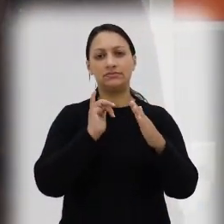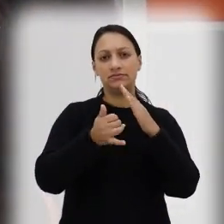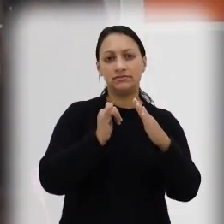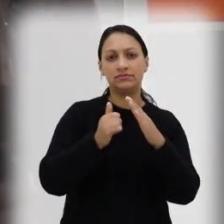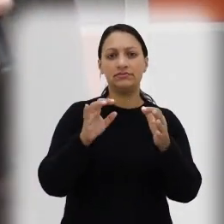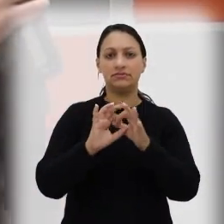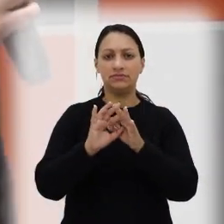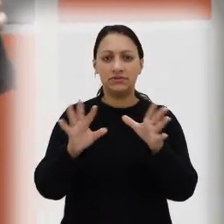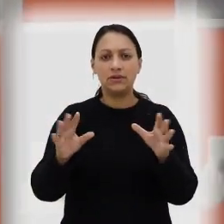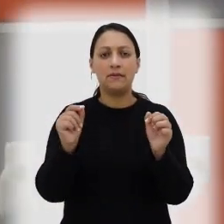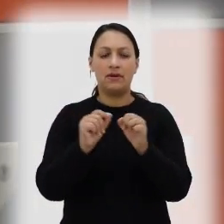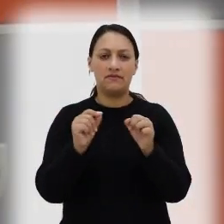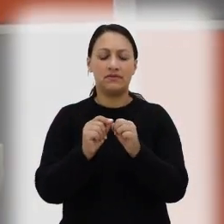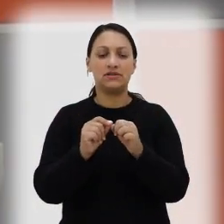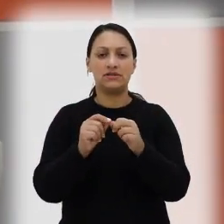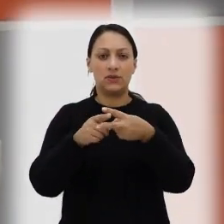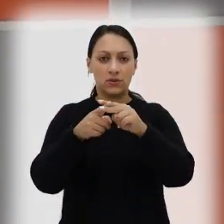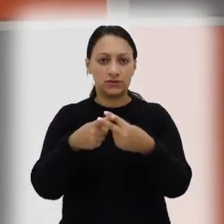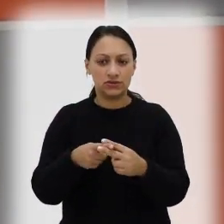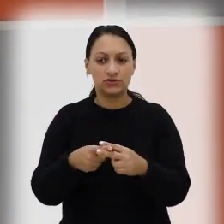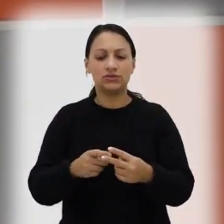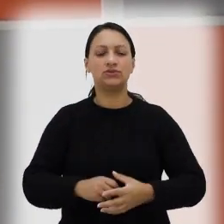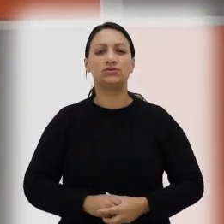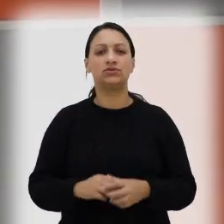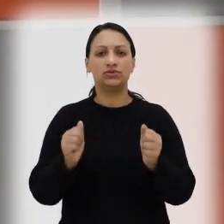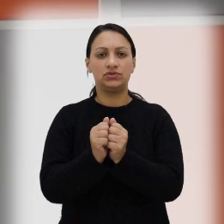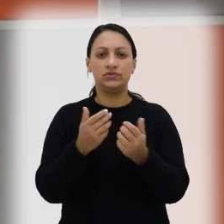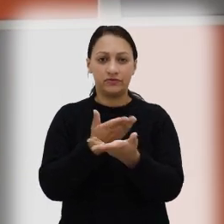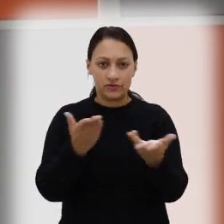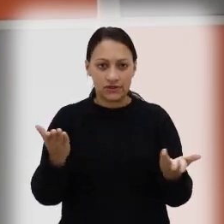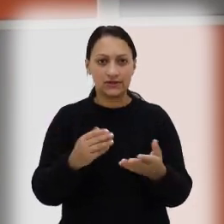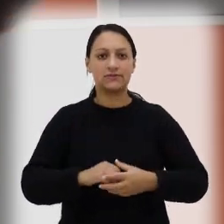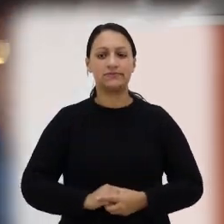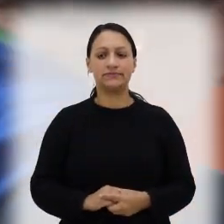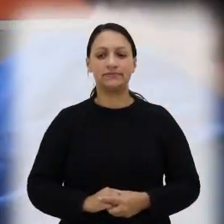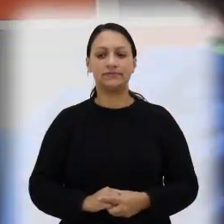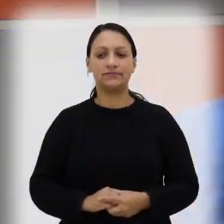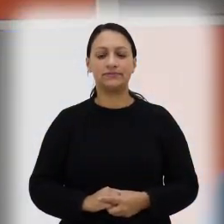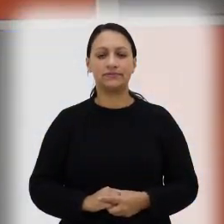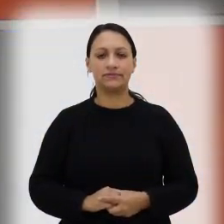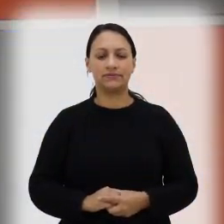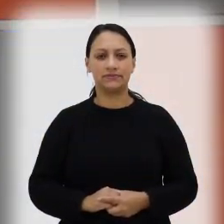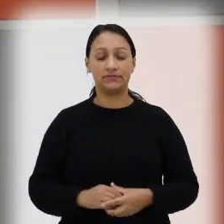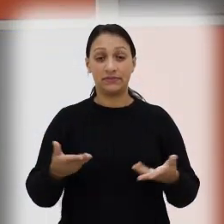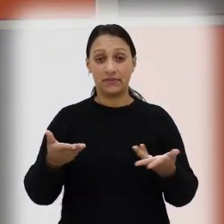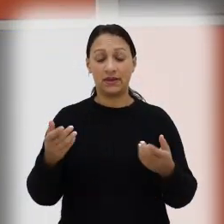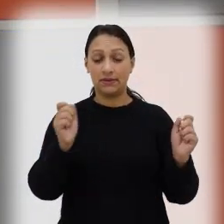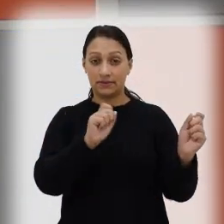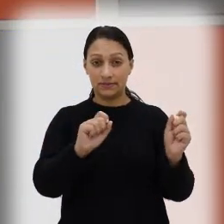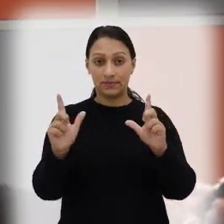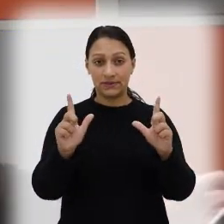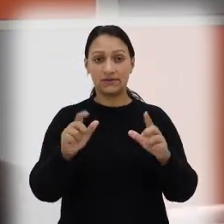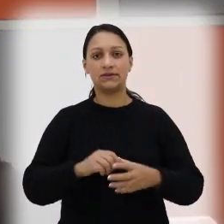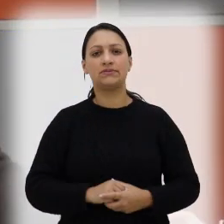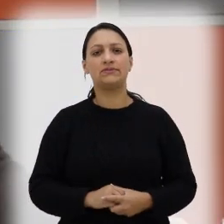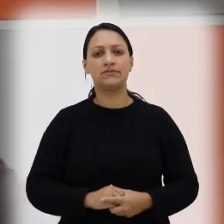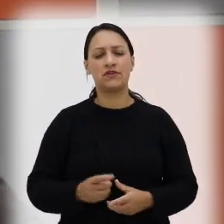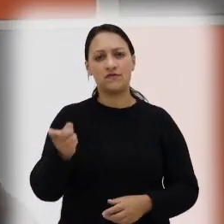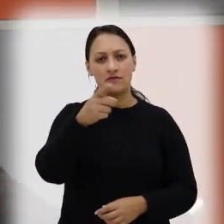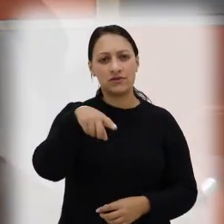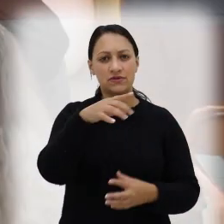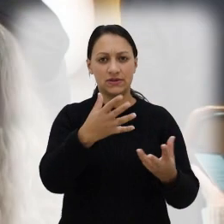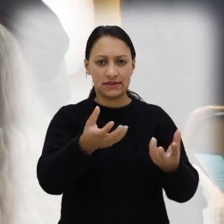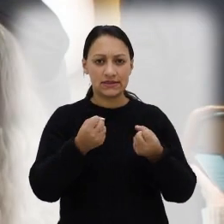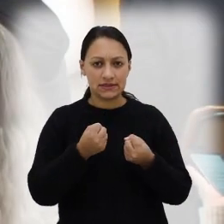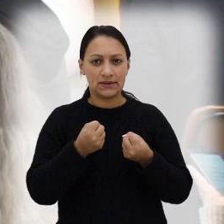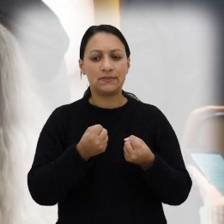para fazer esse ajuste com vocês. Eu vou passar, então. Vocês vão receber isso, né?